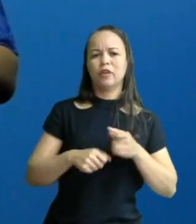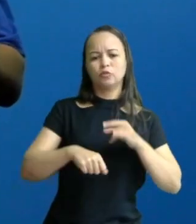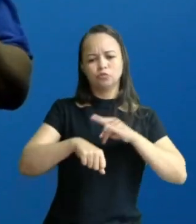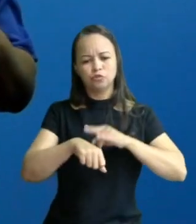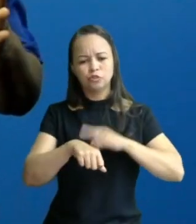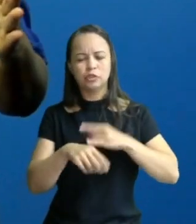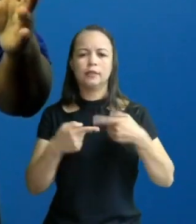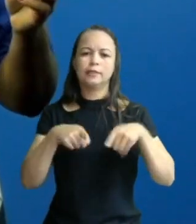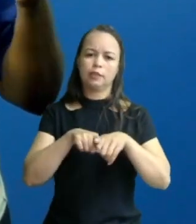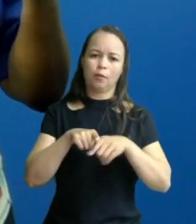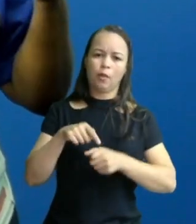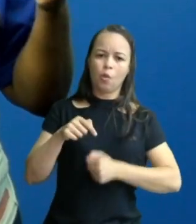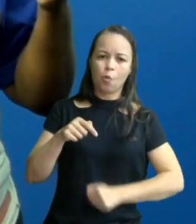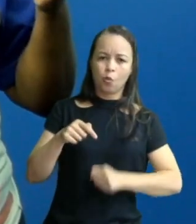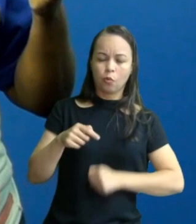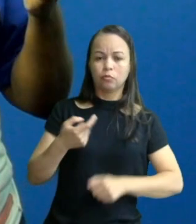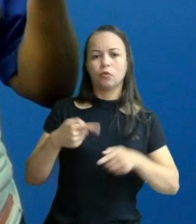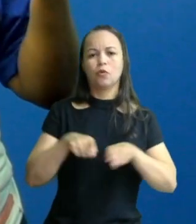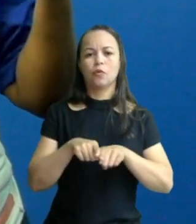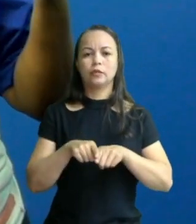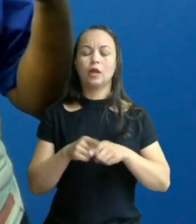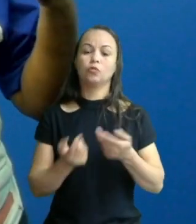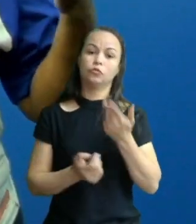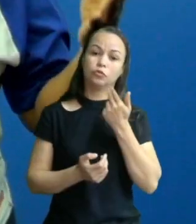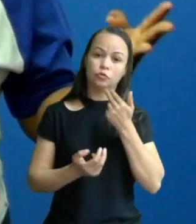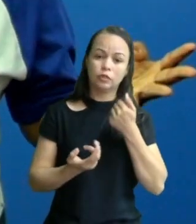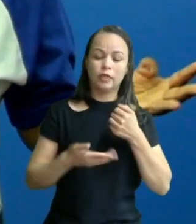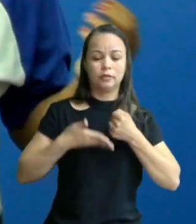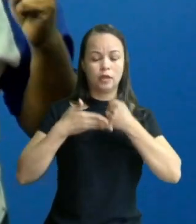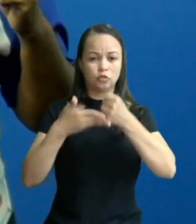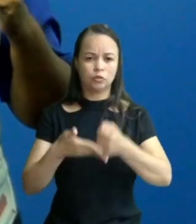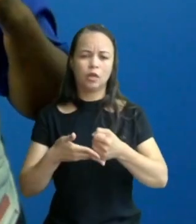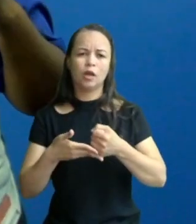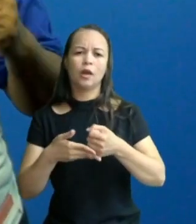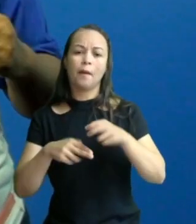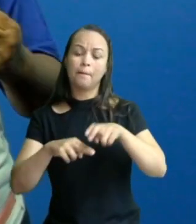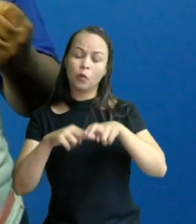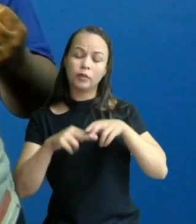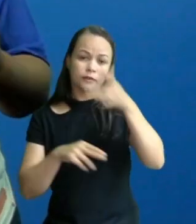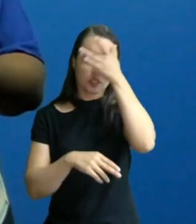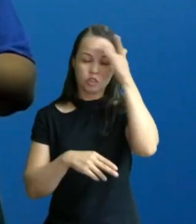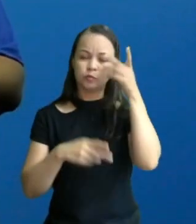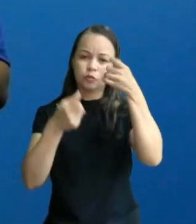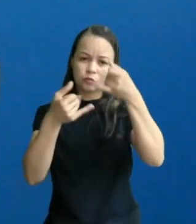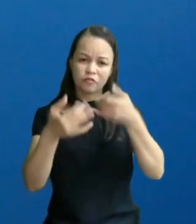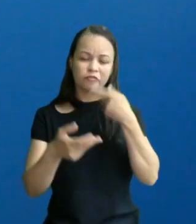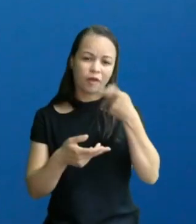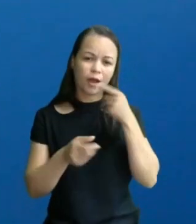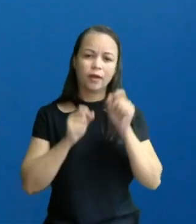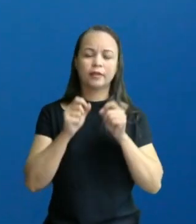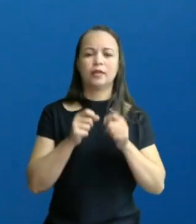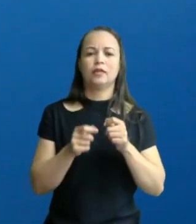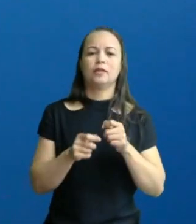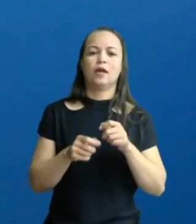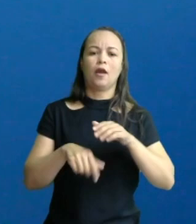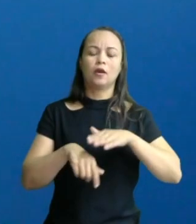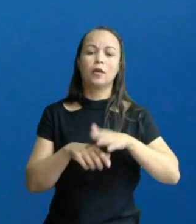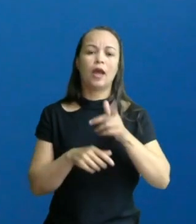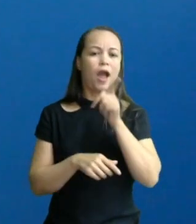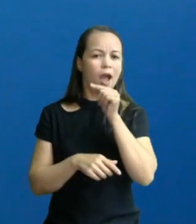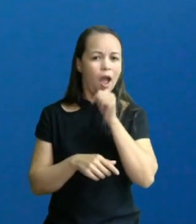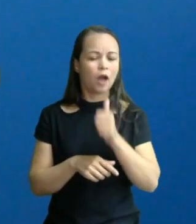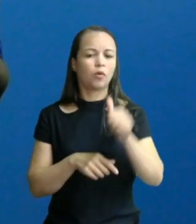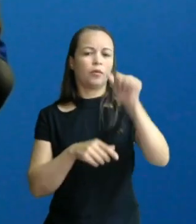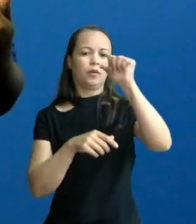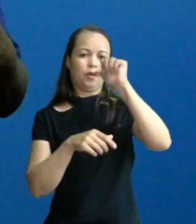ele leva esses nutrientes e ajuda. Por isso que o pessoal diz, beba bastante água. Quem tem dificuldade de ir ao banheiro, de fazer o 2,